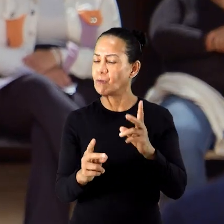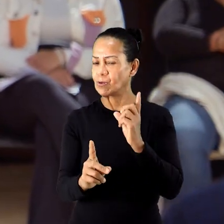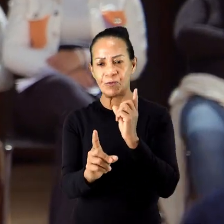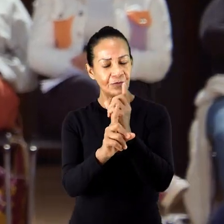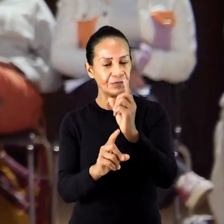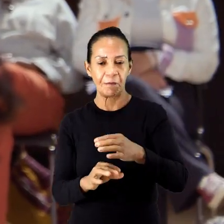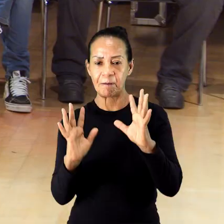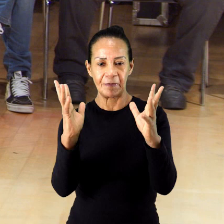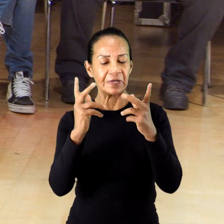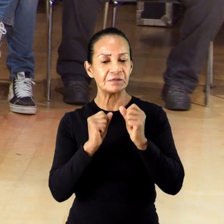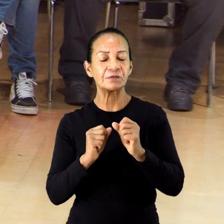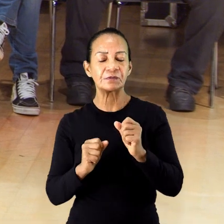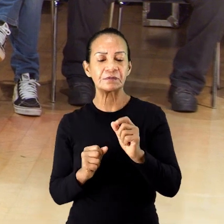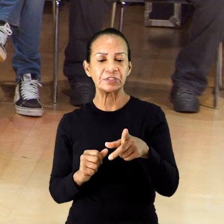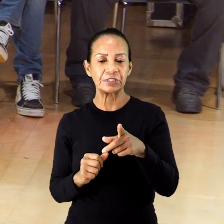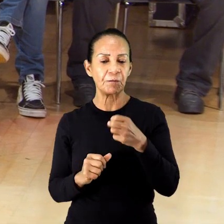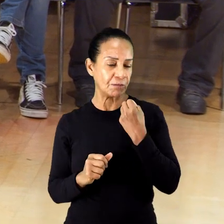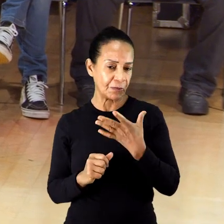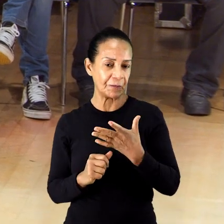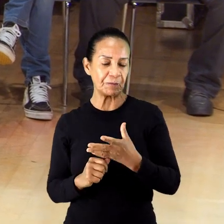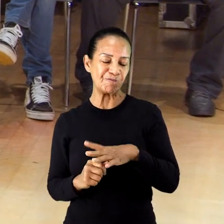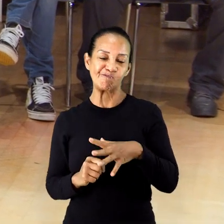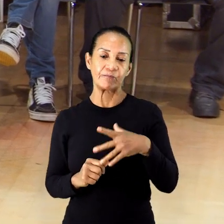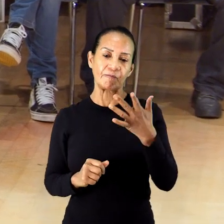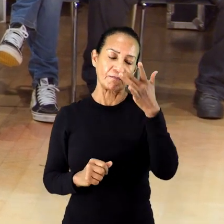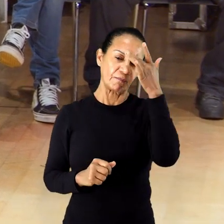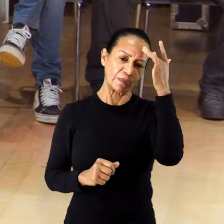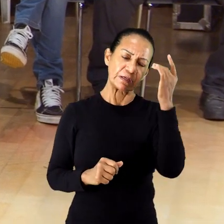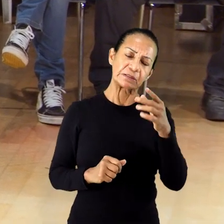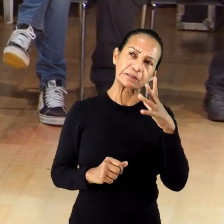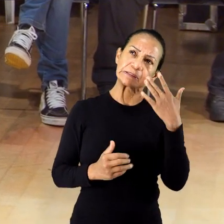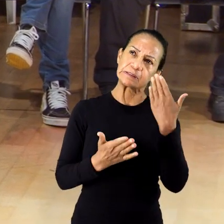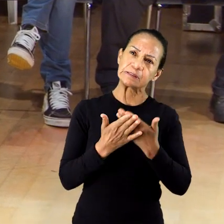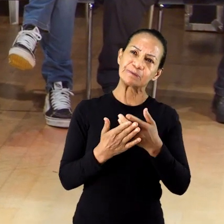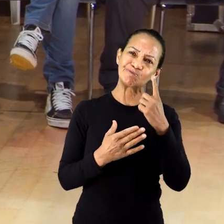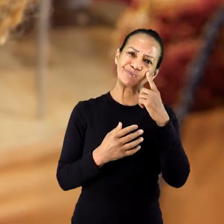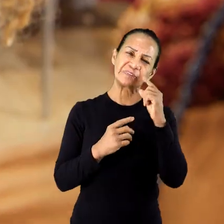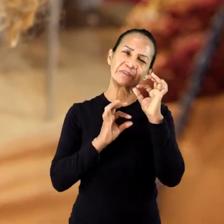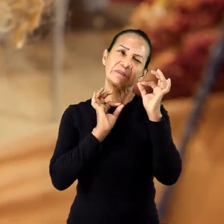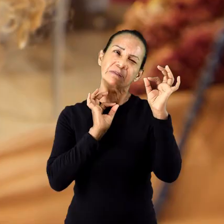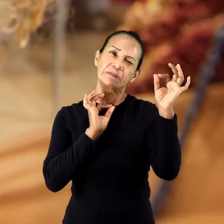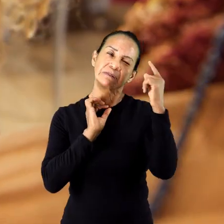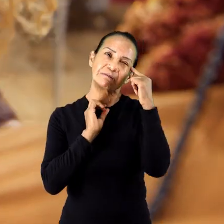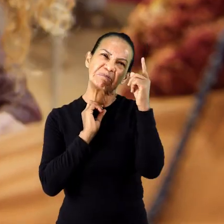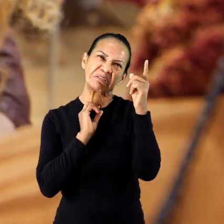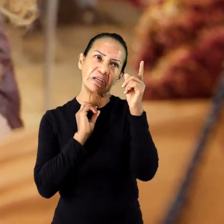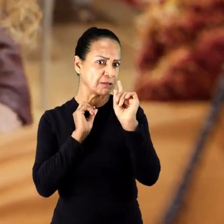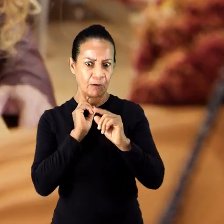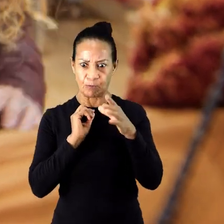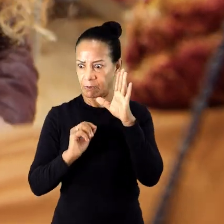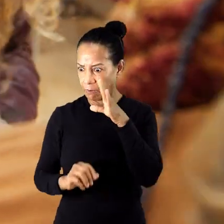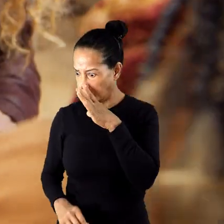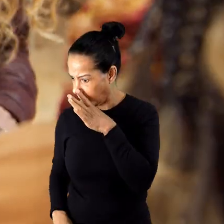é um super encontro. Eu acho que já é bacana aí, já, né? Pessoas que você acha que estava tão distante, que você admira, fala, nossa,